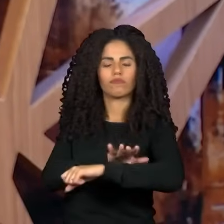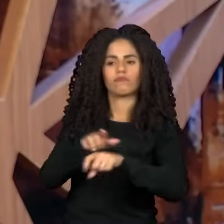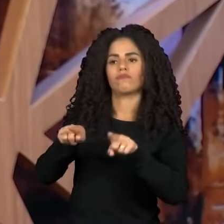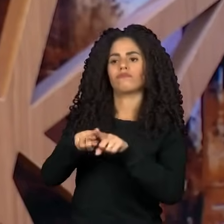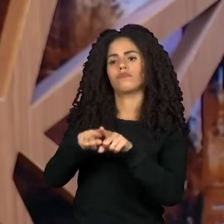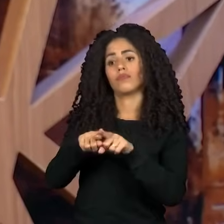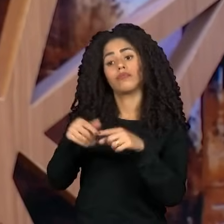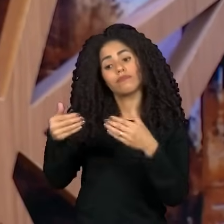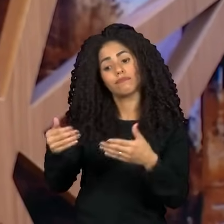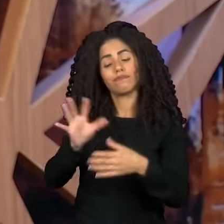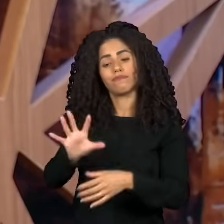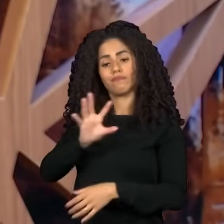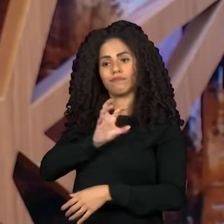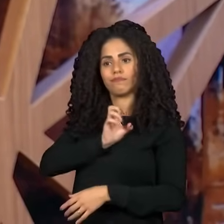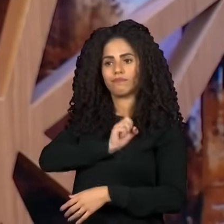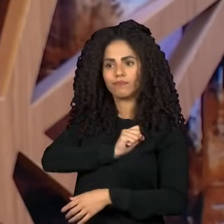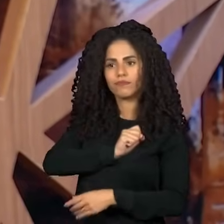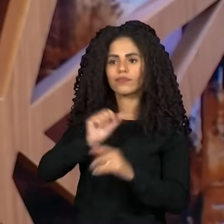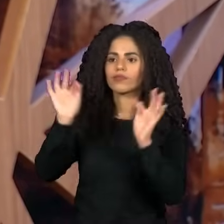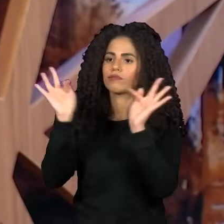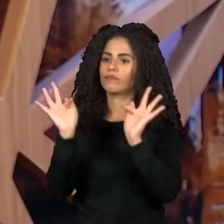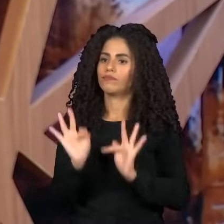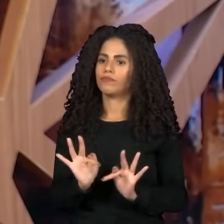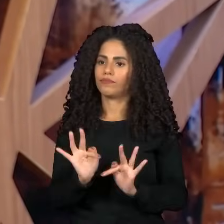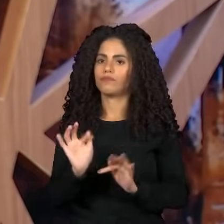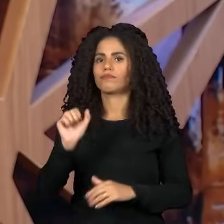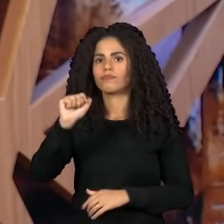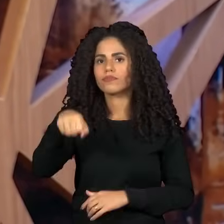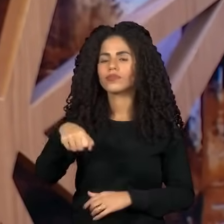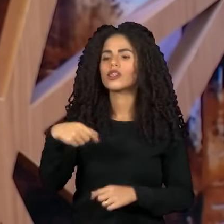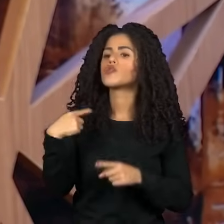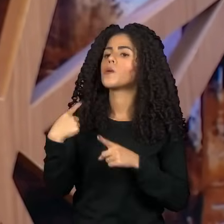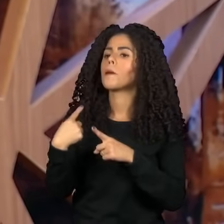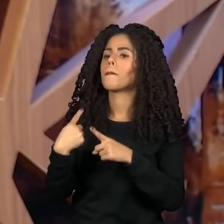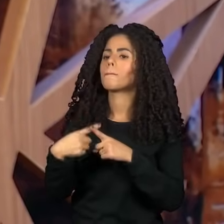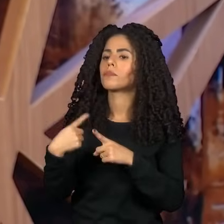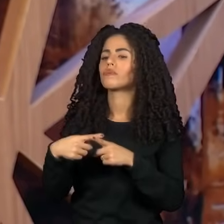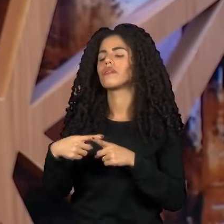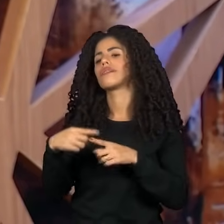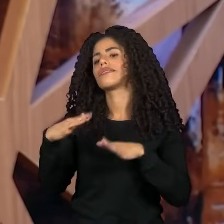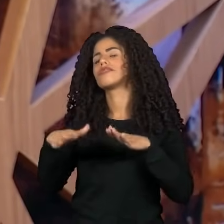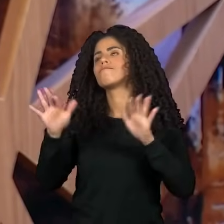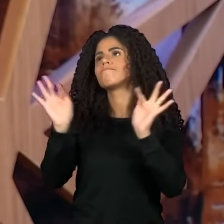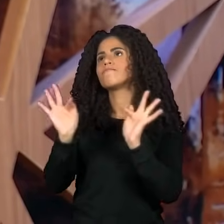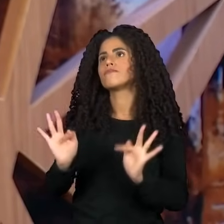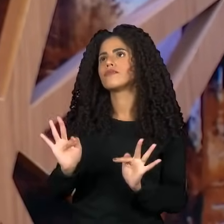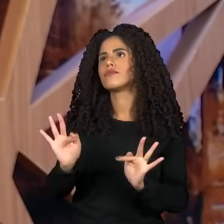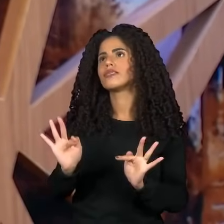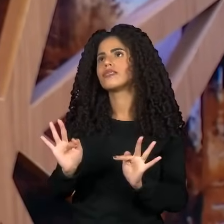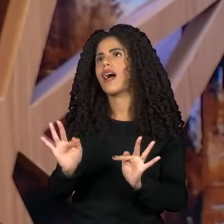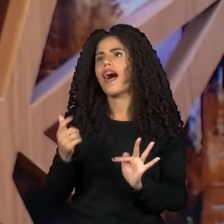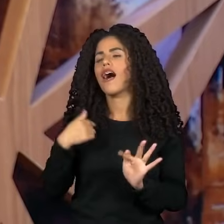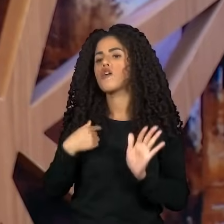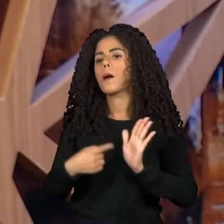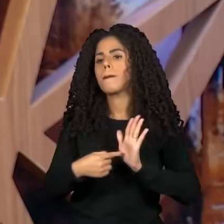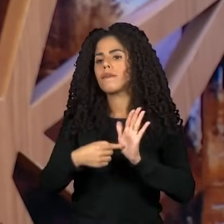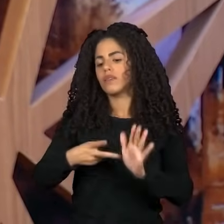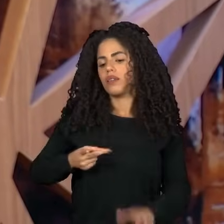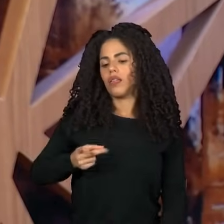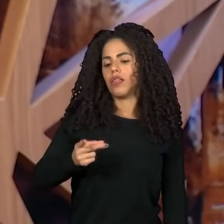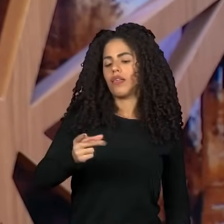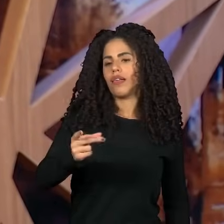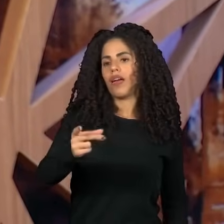Então, o amor, ele não traz a felicidade. Até mesmo porque a felicidade, ela não é um estado